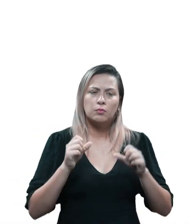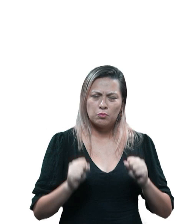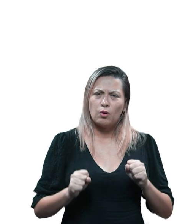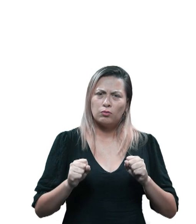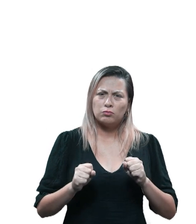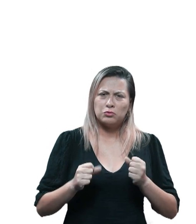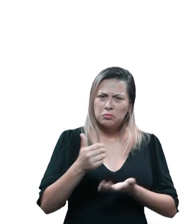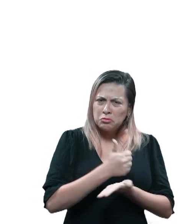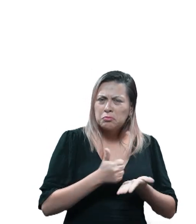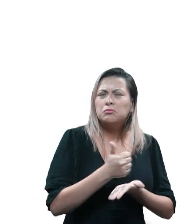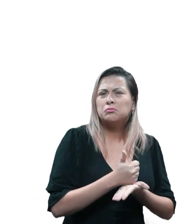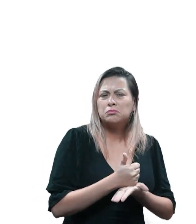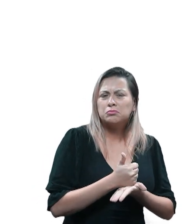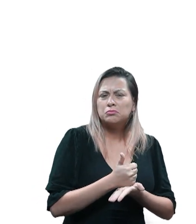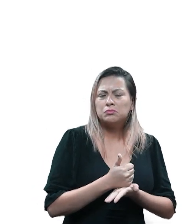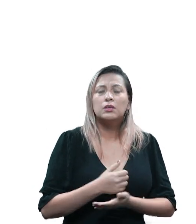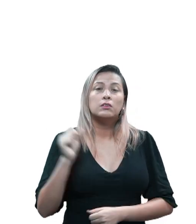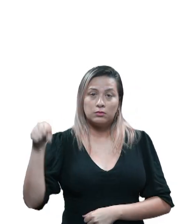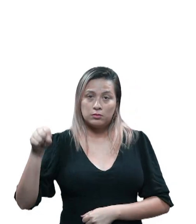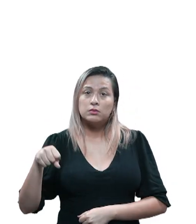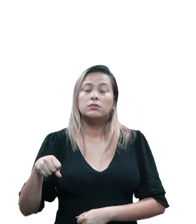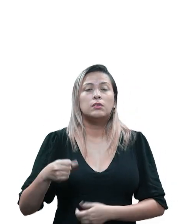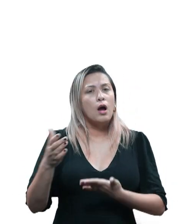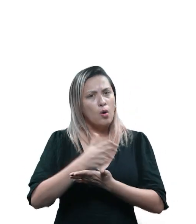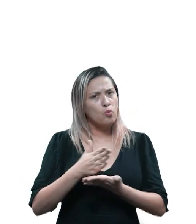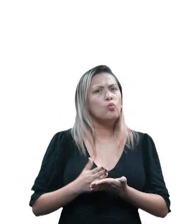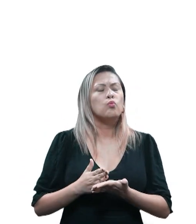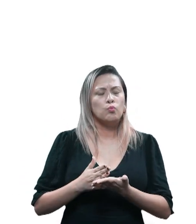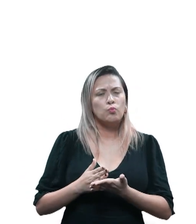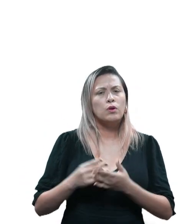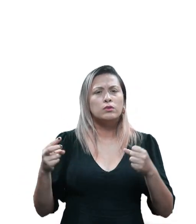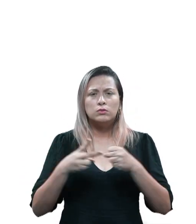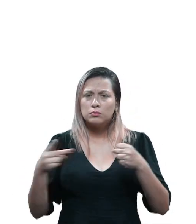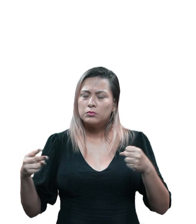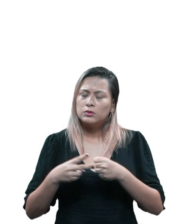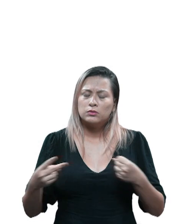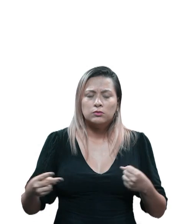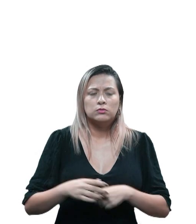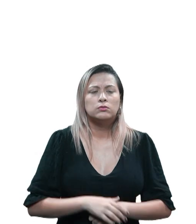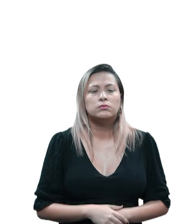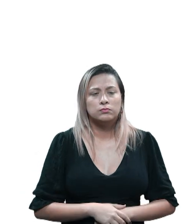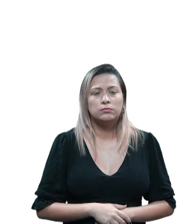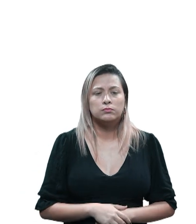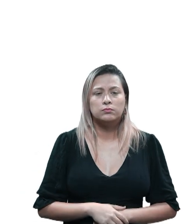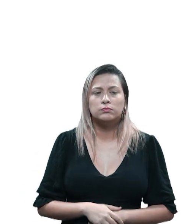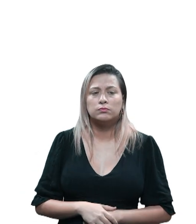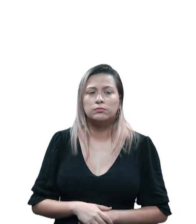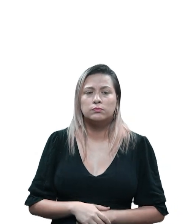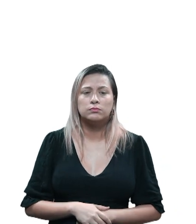medicamentosa? Pode. Algumas substâncias, elas fazem com que a secreção sebácea